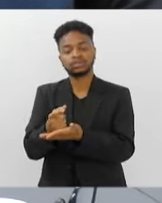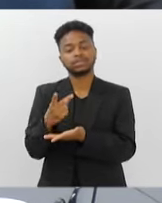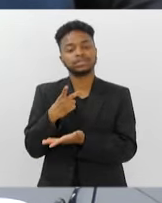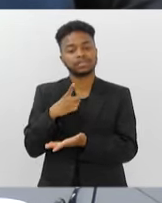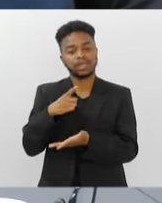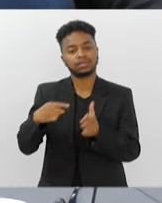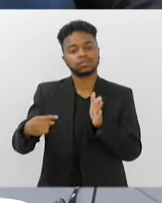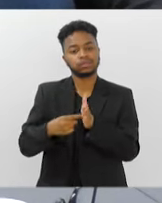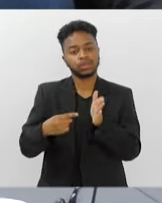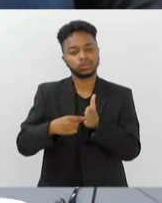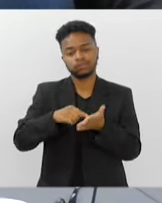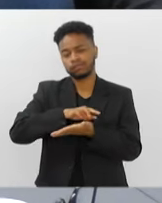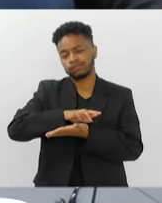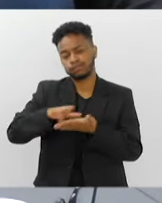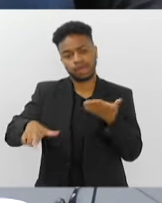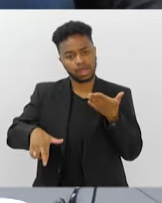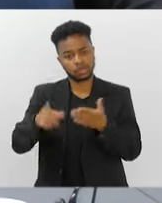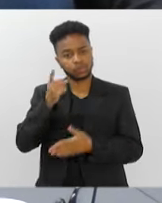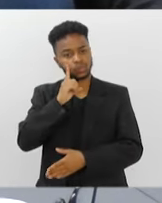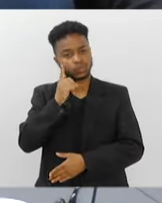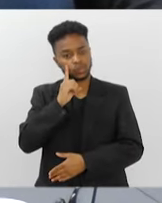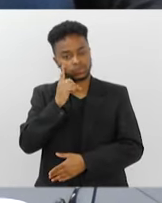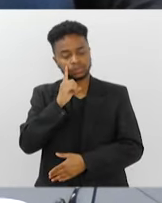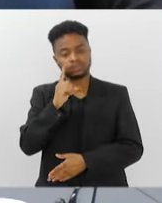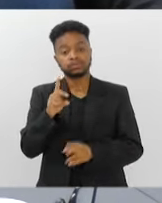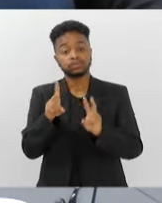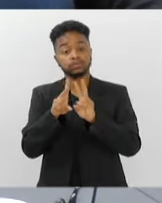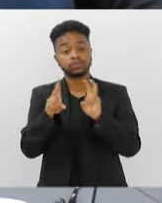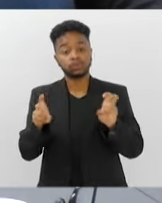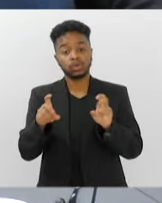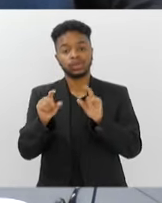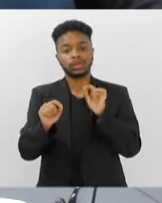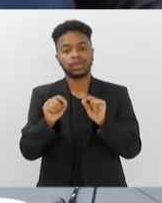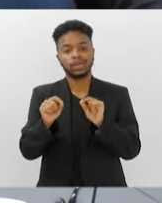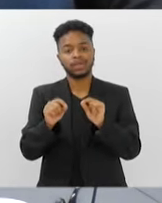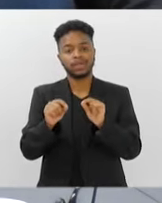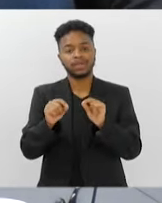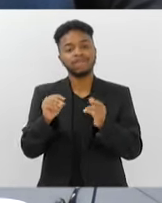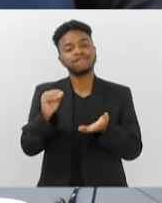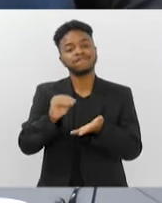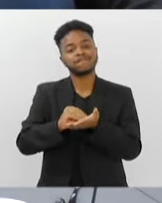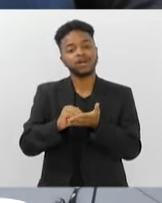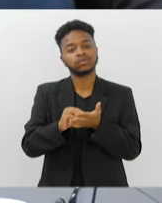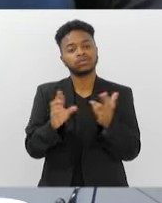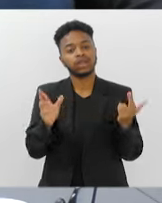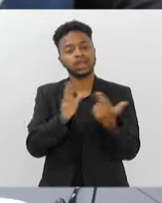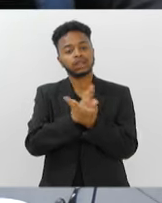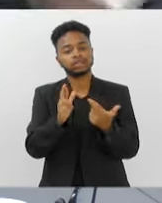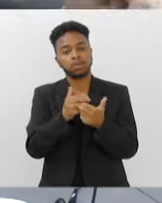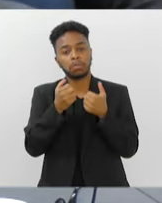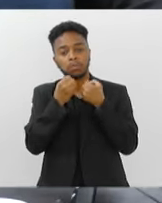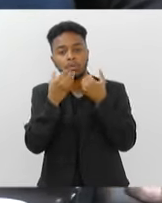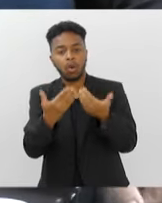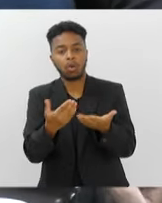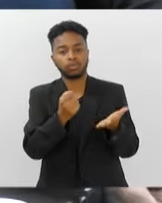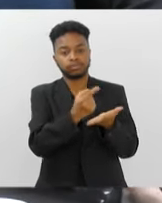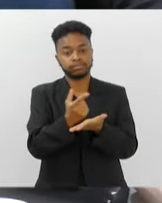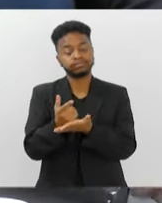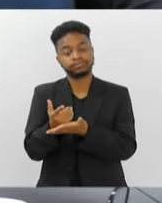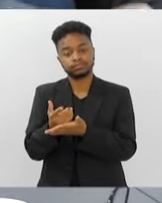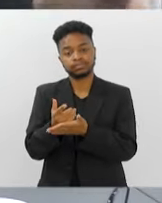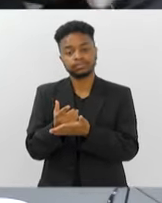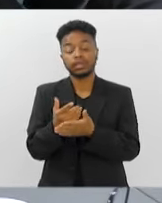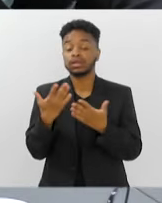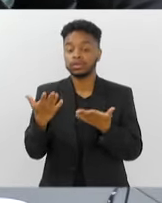de denúncias daquilo que diz respeito à quebra na relação de consumo essa é a nossa preocupação então a minha resposta é